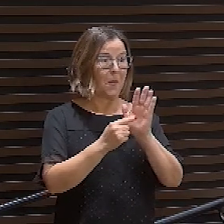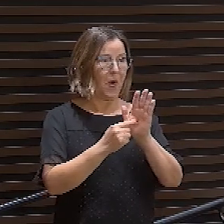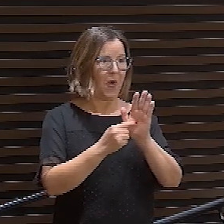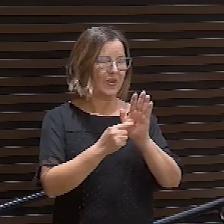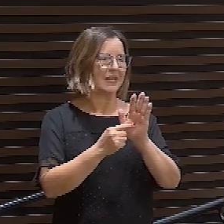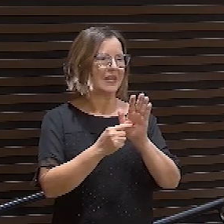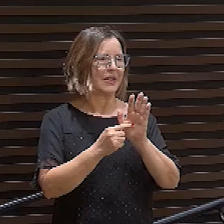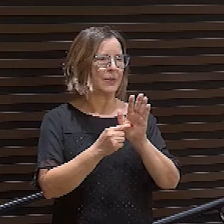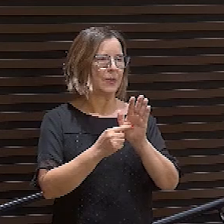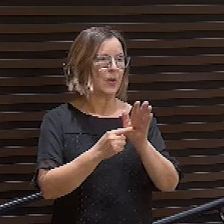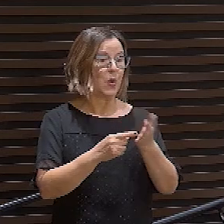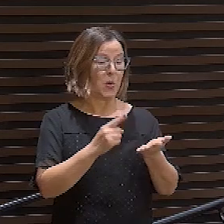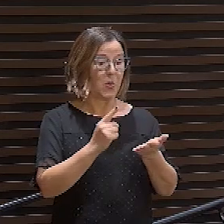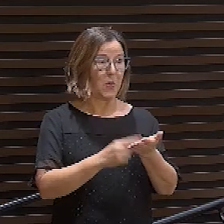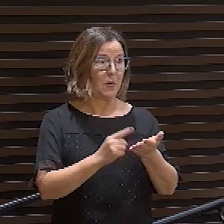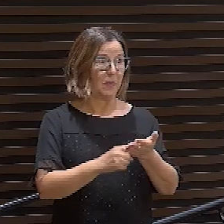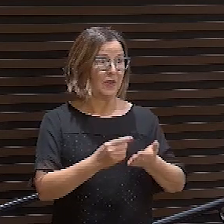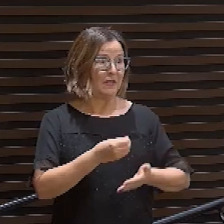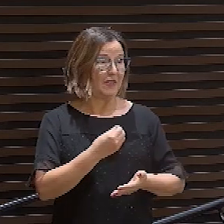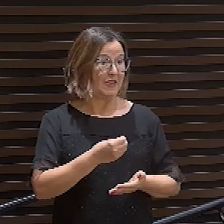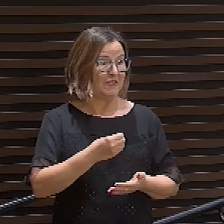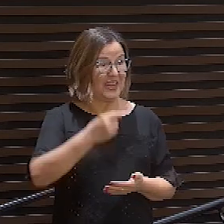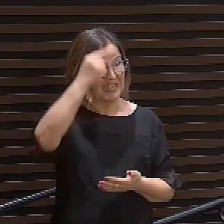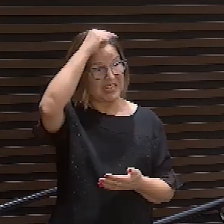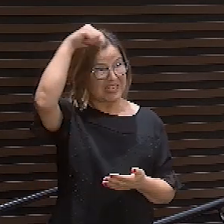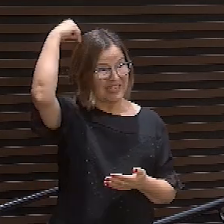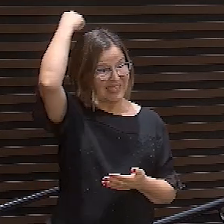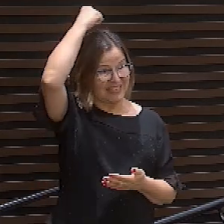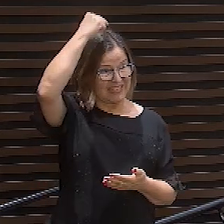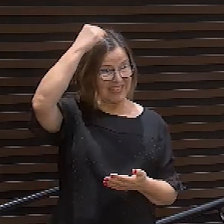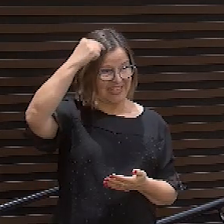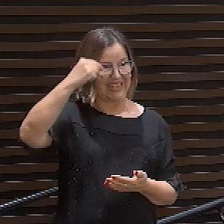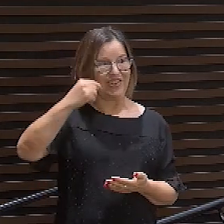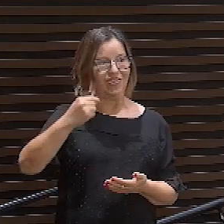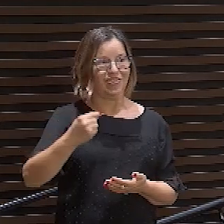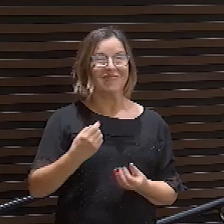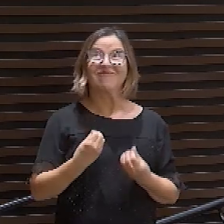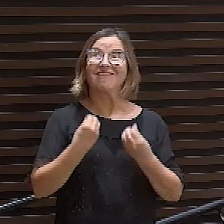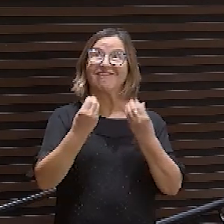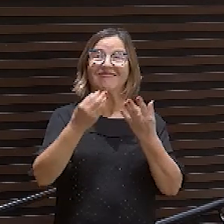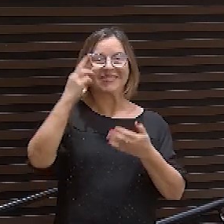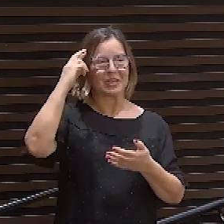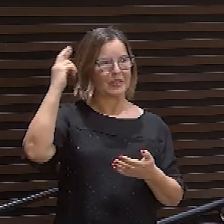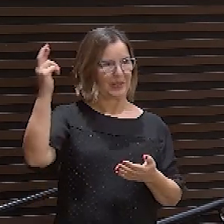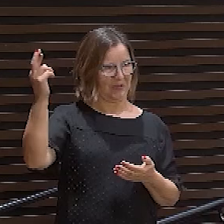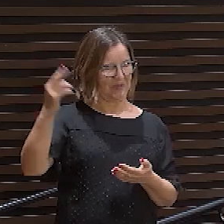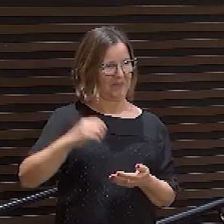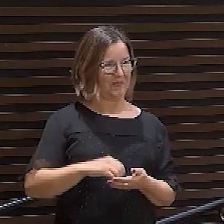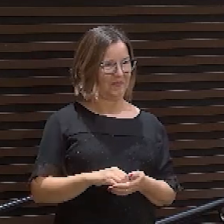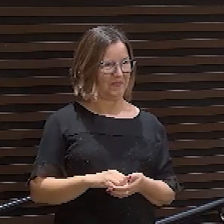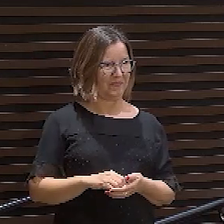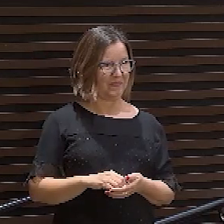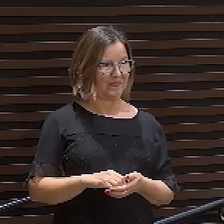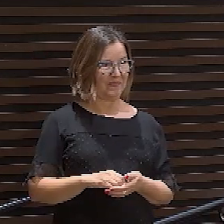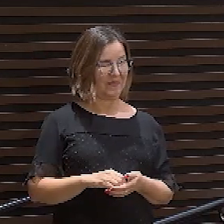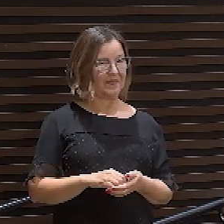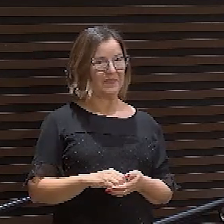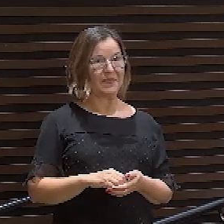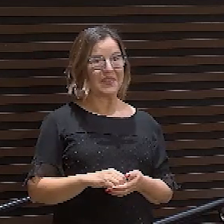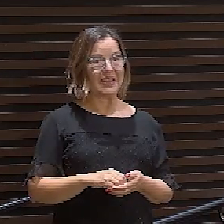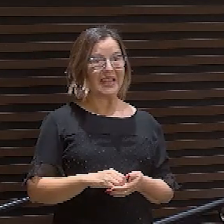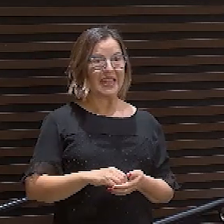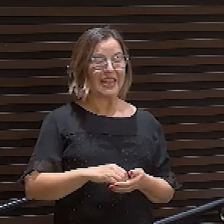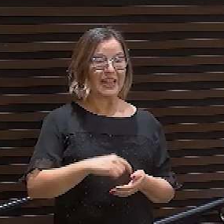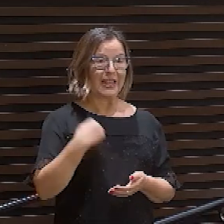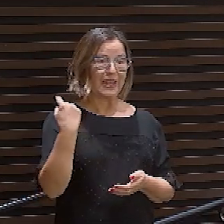e dedicação ao Senhor. Isso nós temos esses altares na vida da gente. Primeiro,